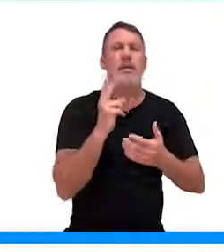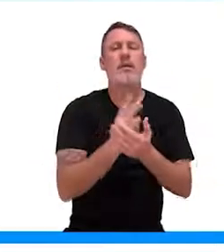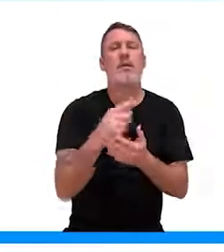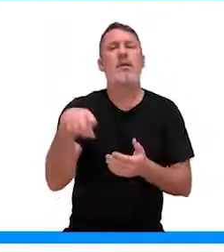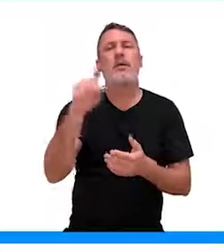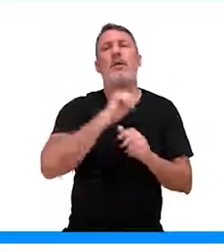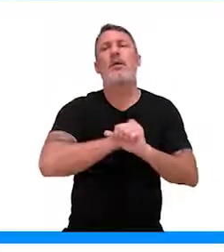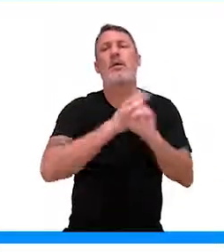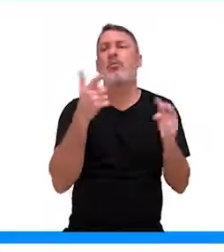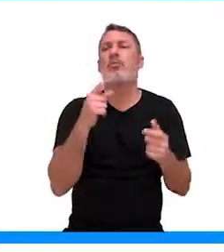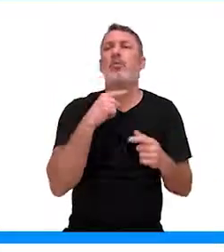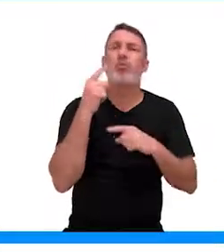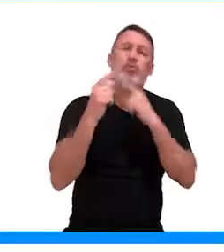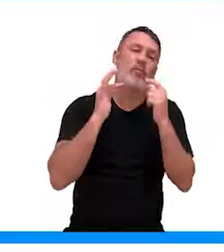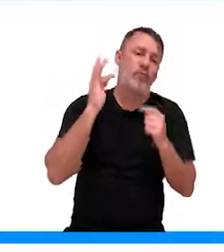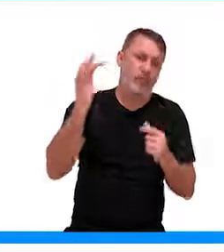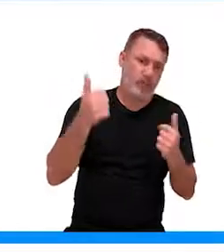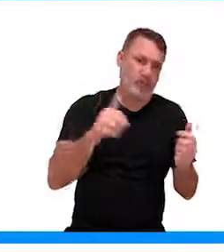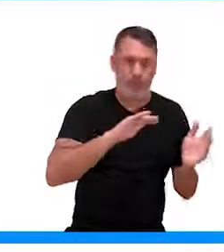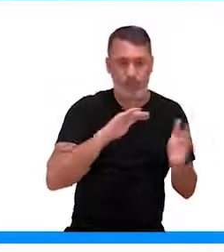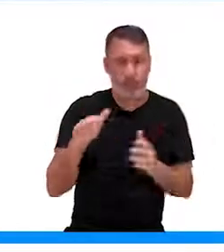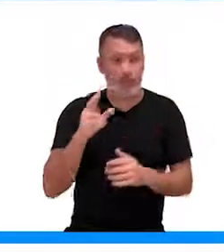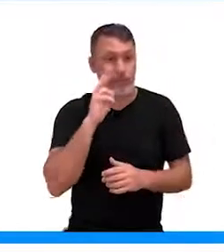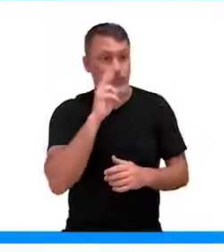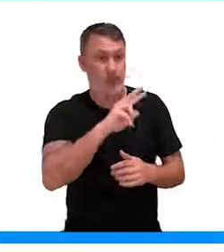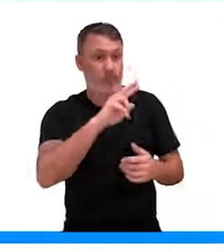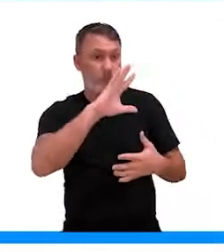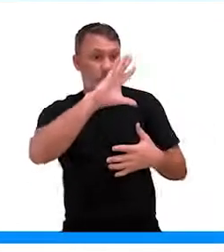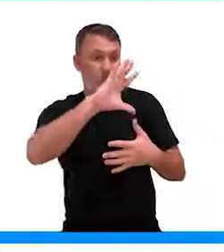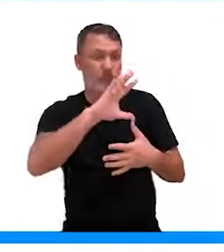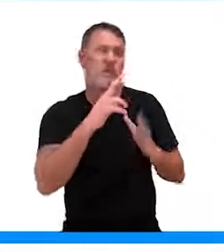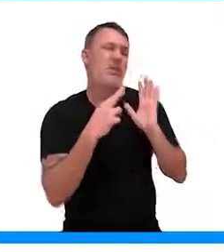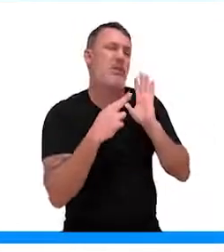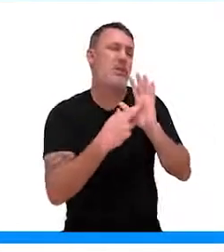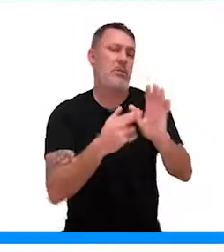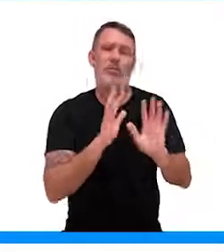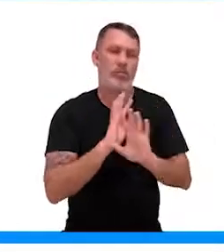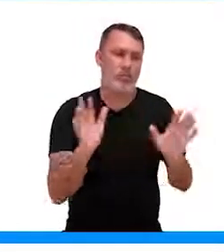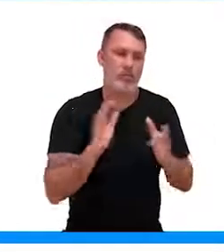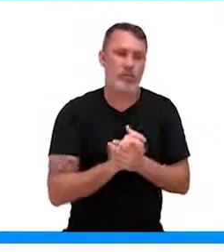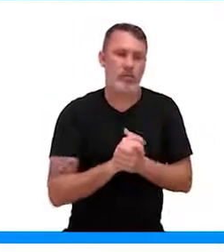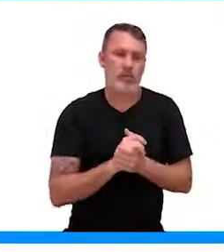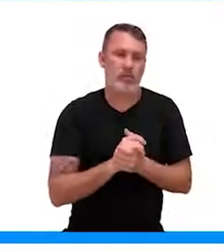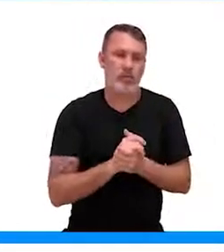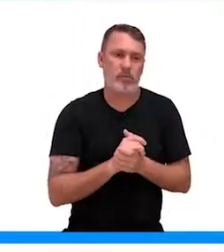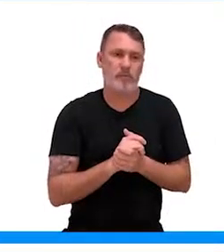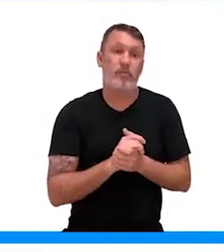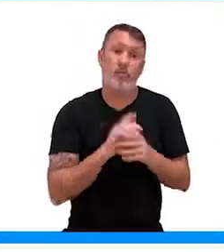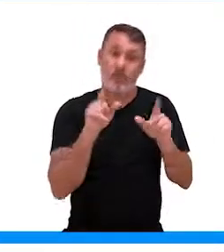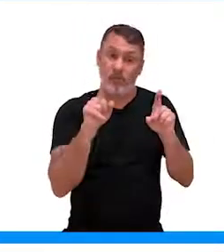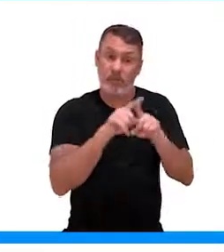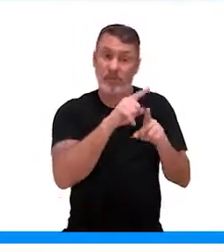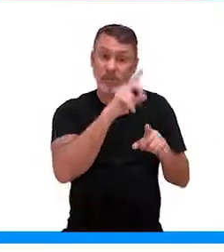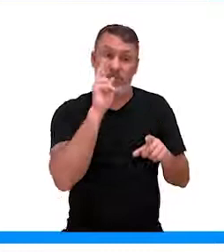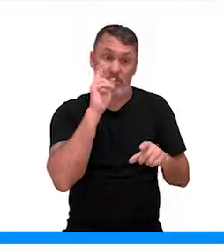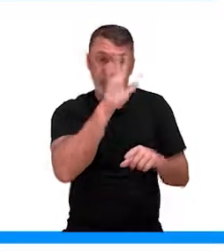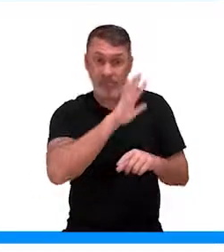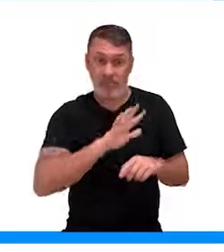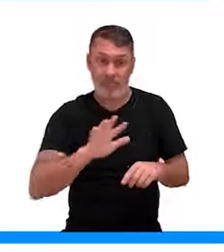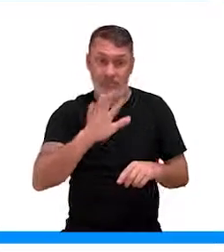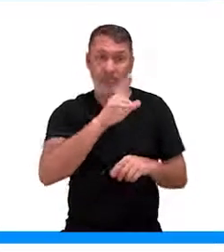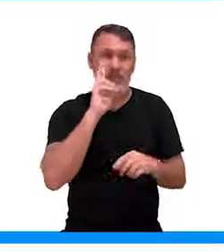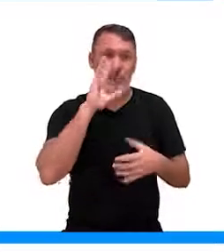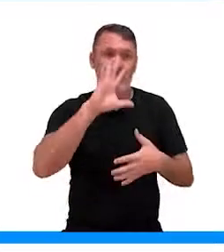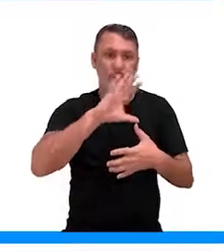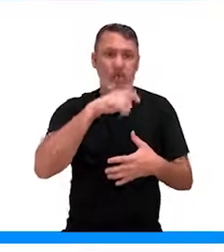que não hajam dúvidas futuras. E aqui, usa aqui só uma representação, né? Usa aqui, olha, e inclusive esse autor, o autor desse mapa,